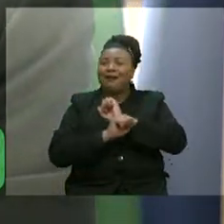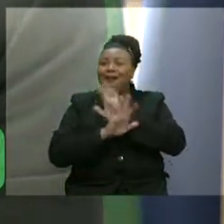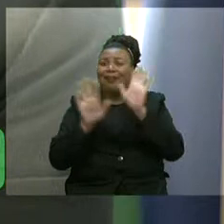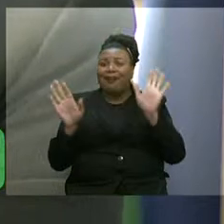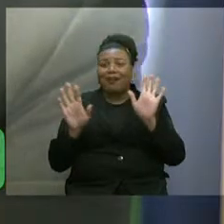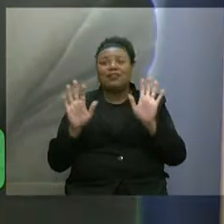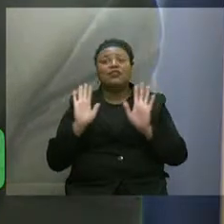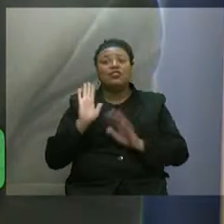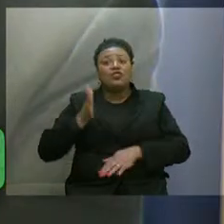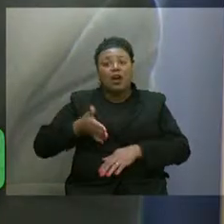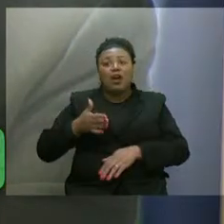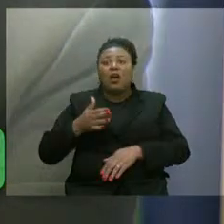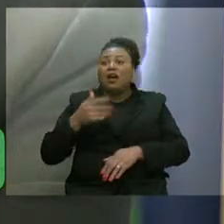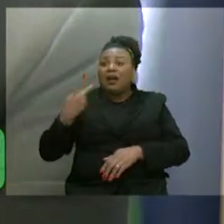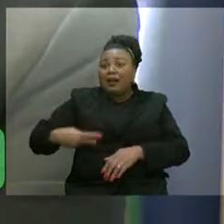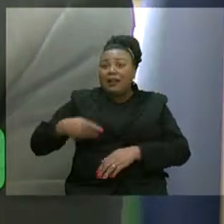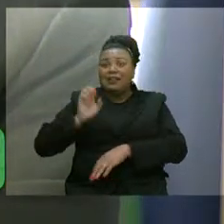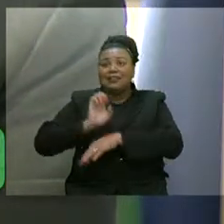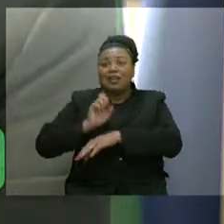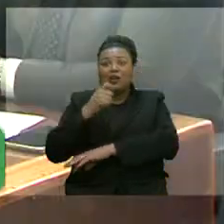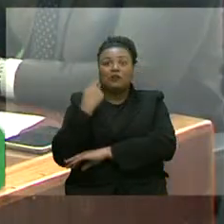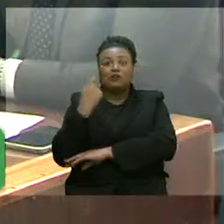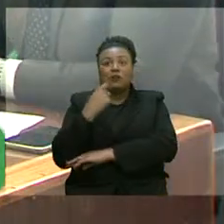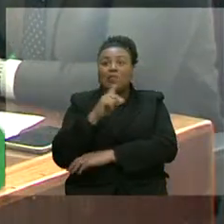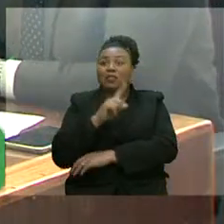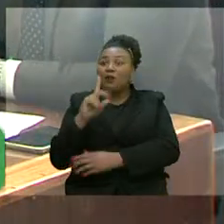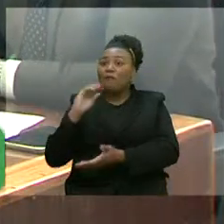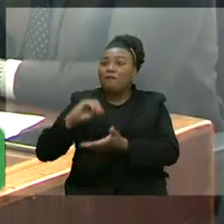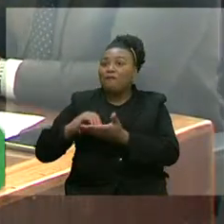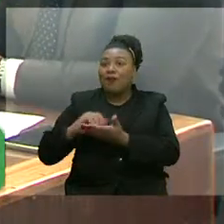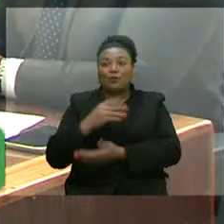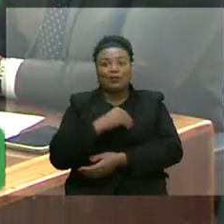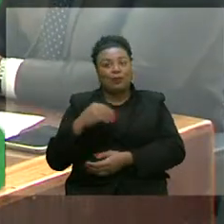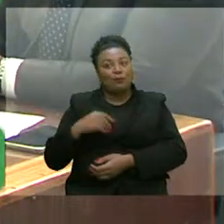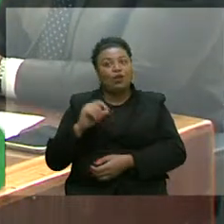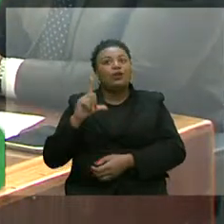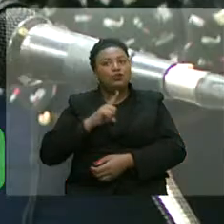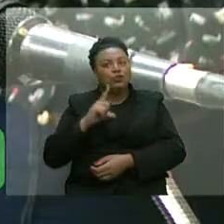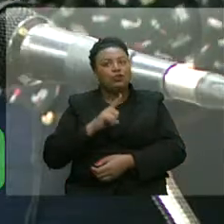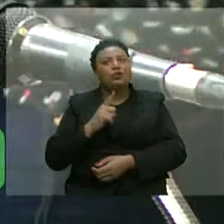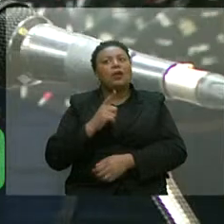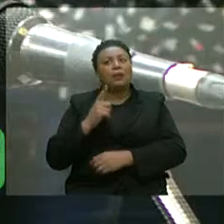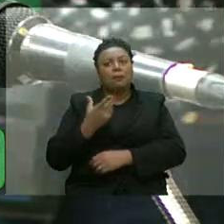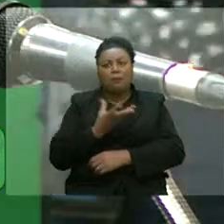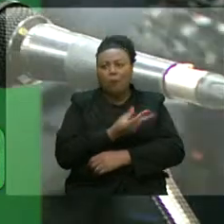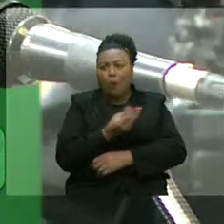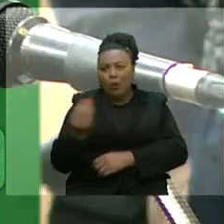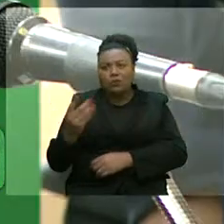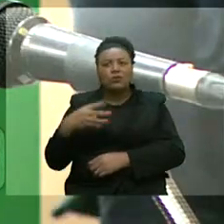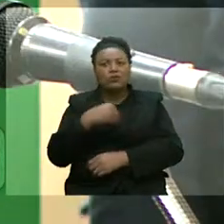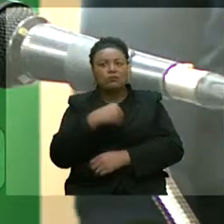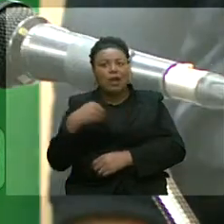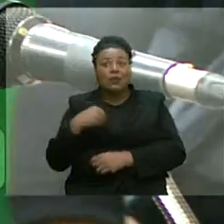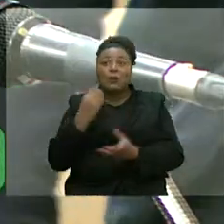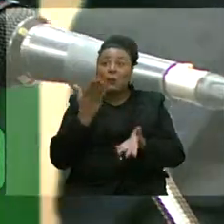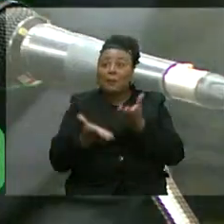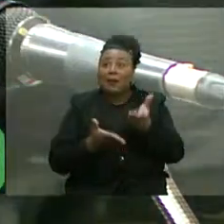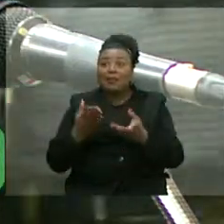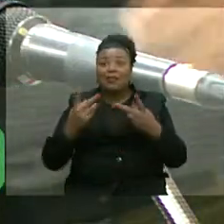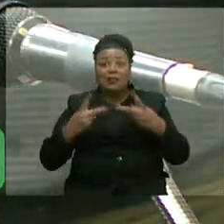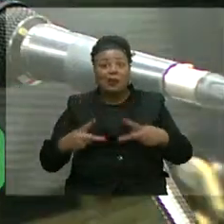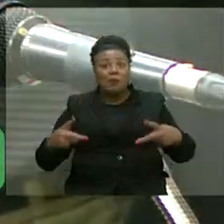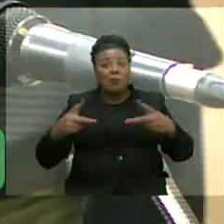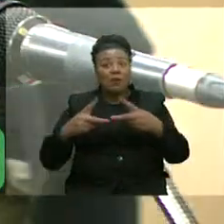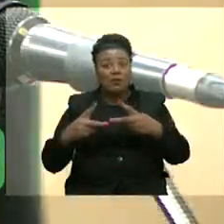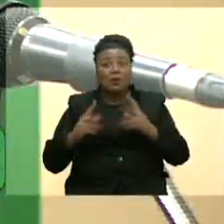que esclareçam. No estado do Rio Grande do Sul não faltam médicos, nós temos médicos mais do que número adequado para atender a nossa